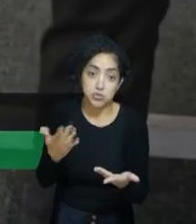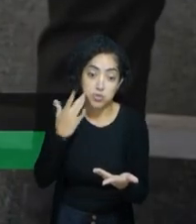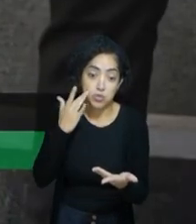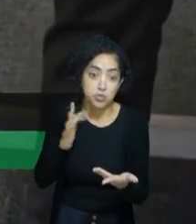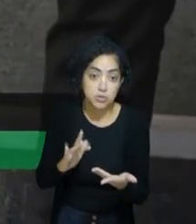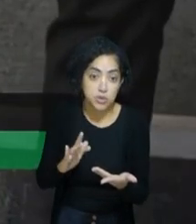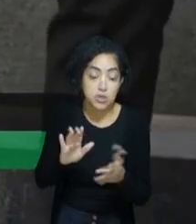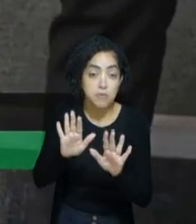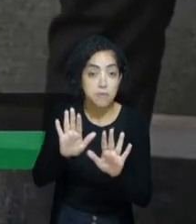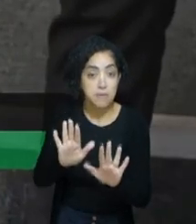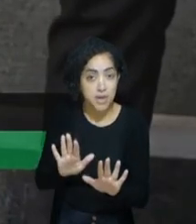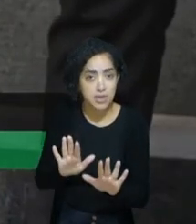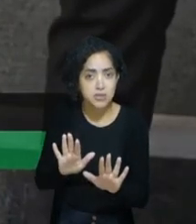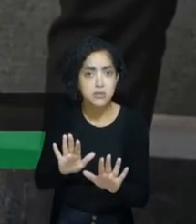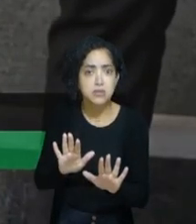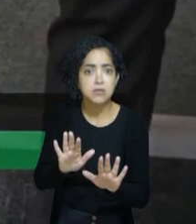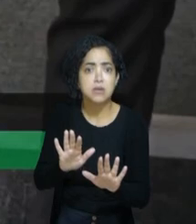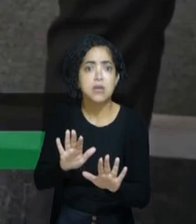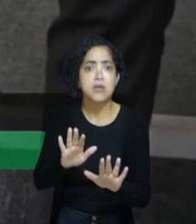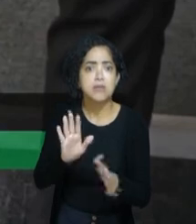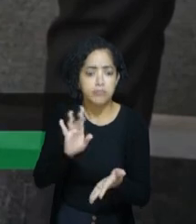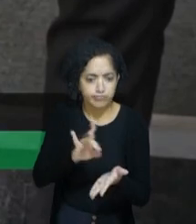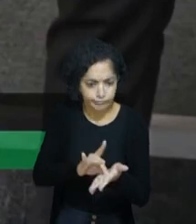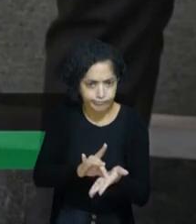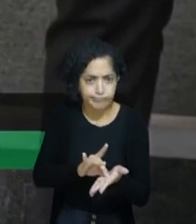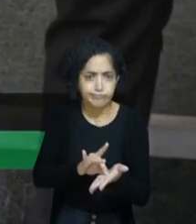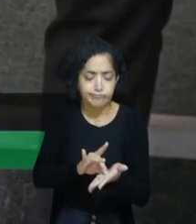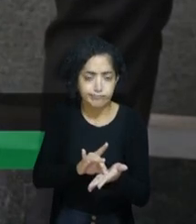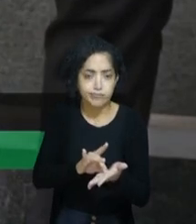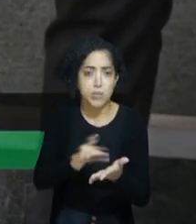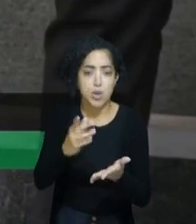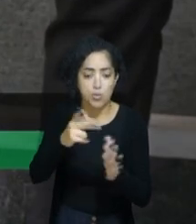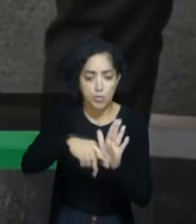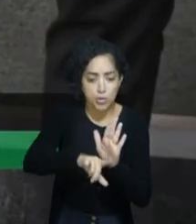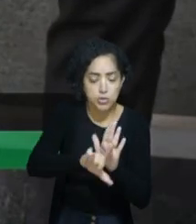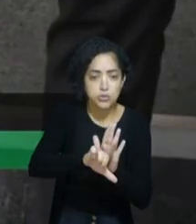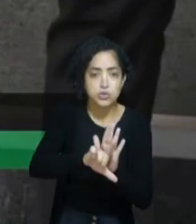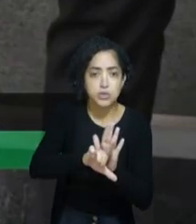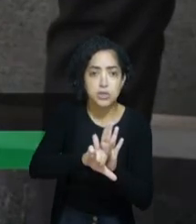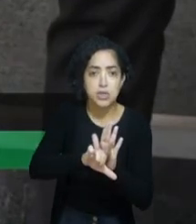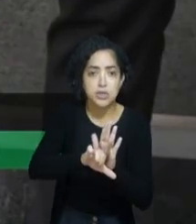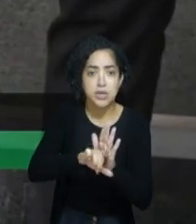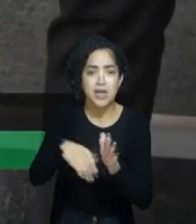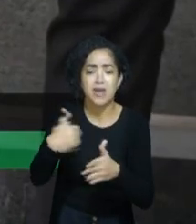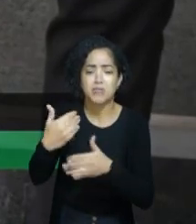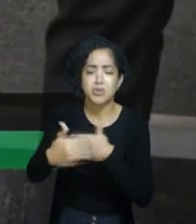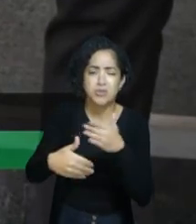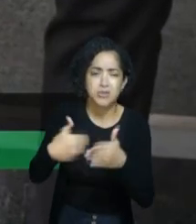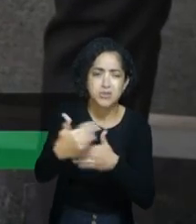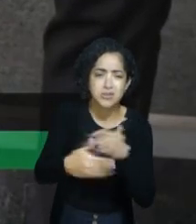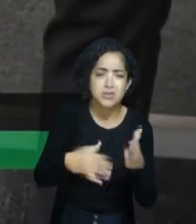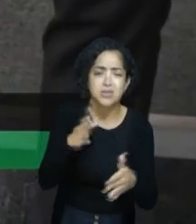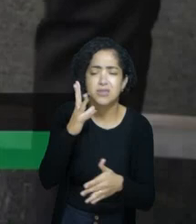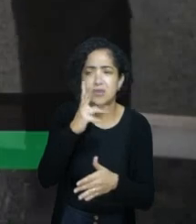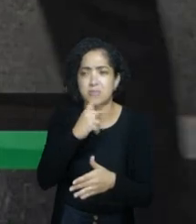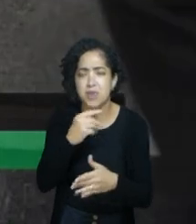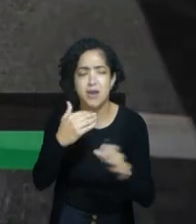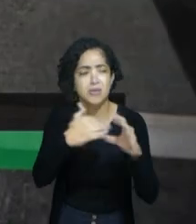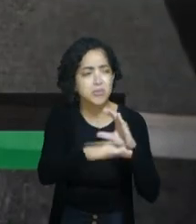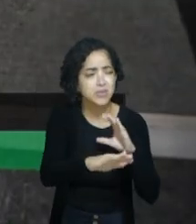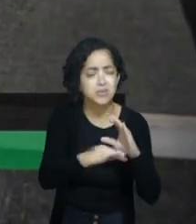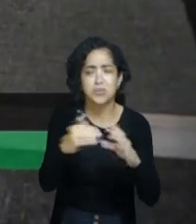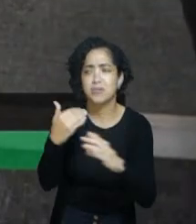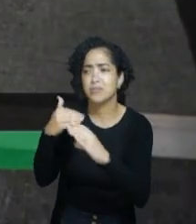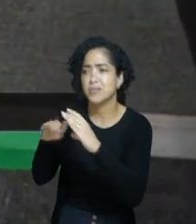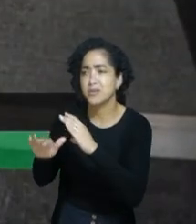se percebeu isso toca fiche faz o projeto de lei na mesma tarde manda e resolve o problema agora para que burocratizar manda para conselho manda para isso